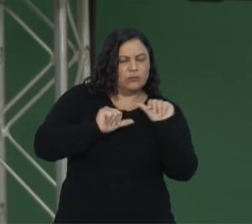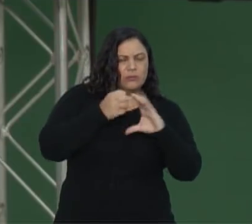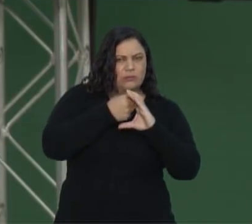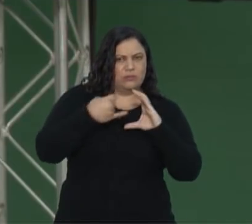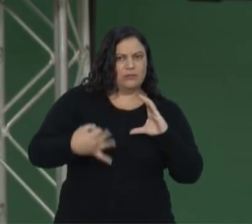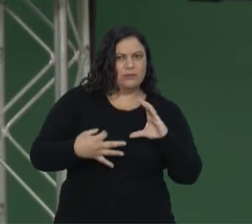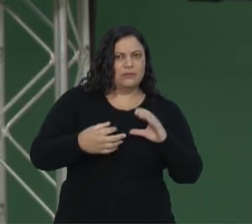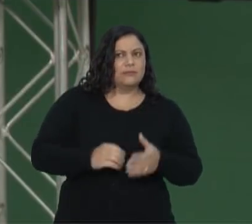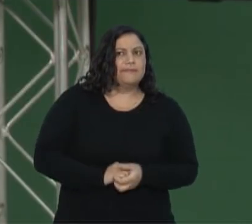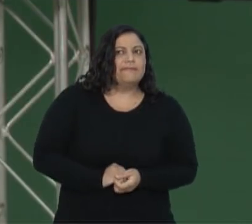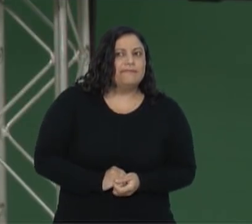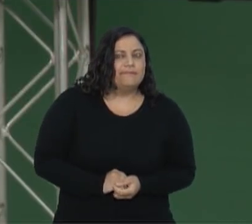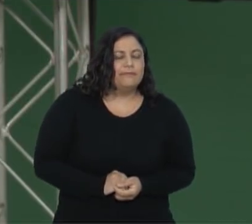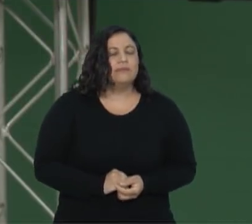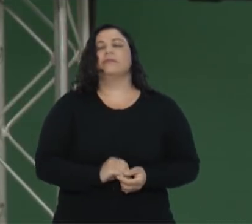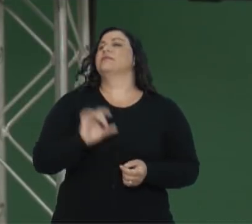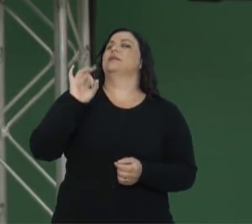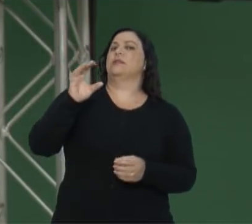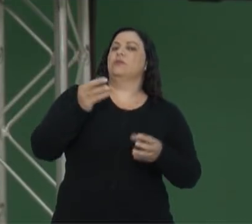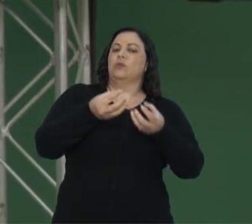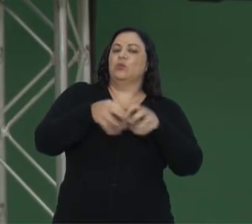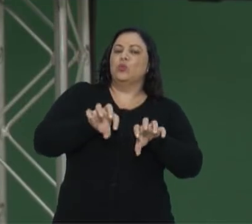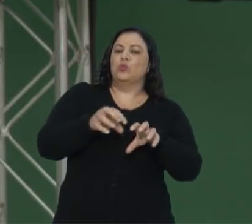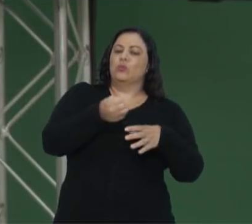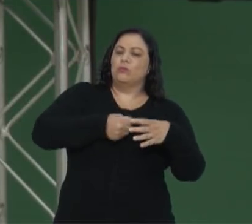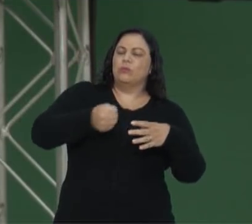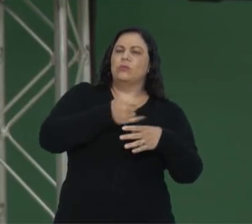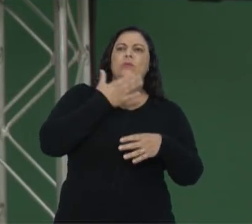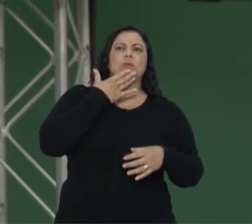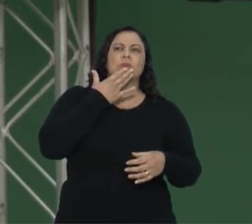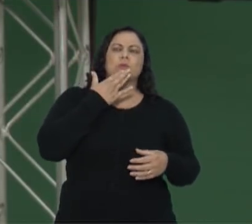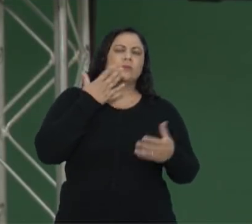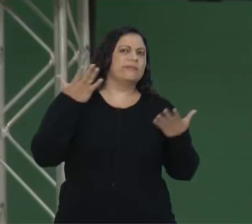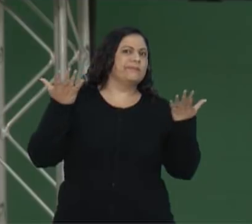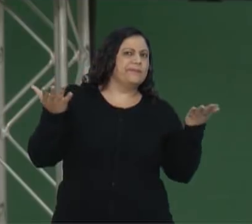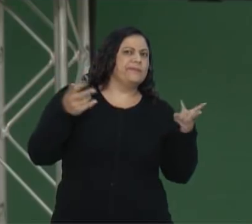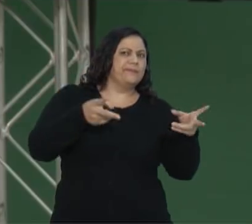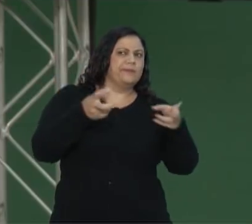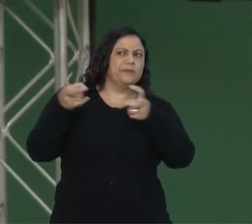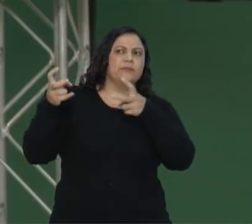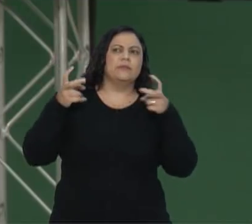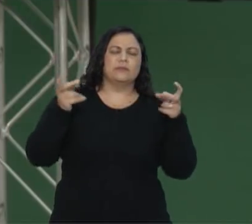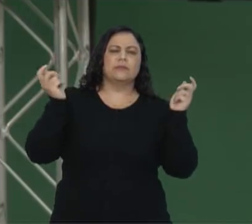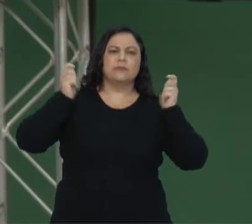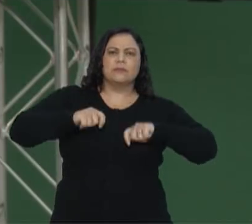características? E se eu misturar a gema, muda a sua coloração? Então, vocês percebem que